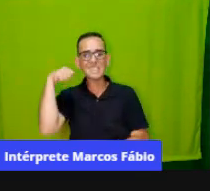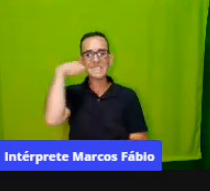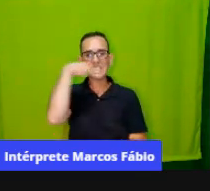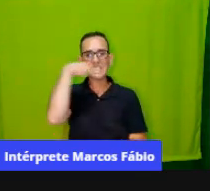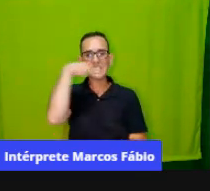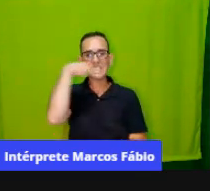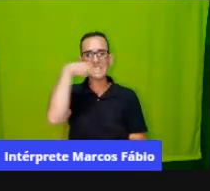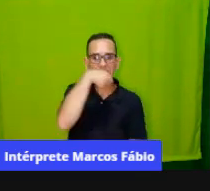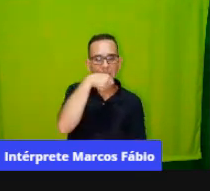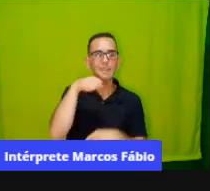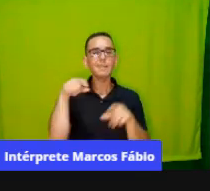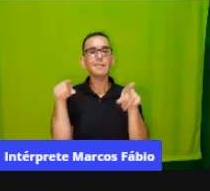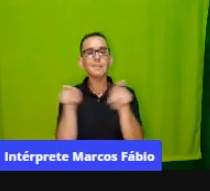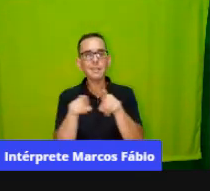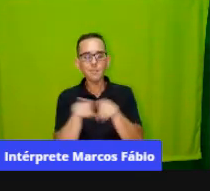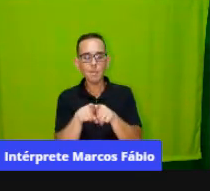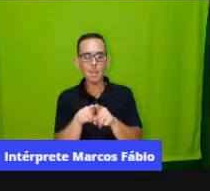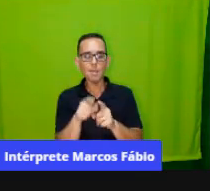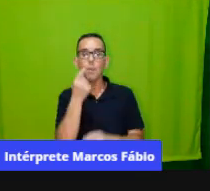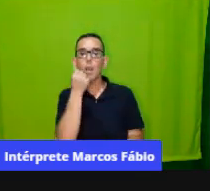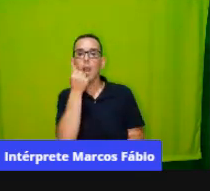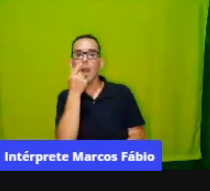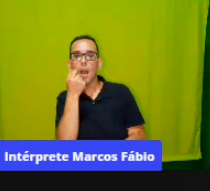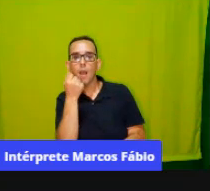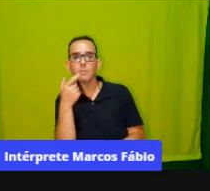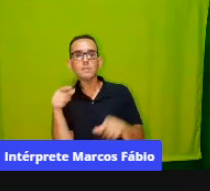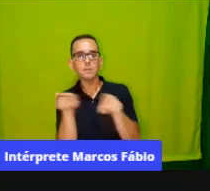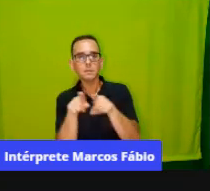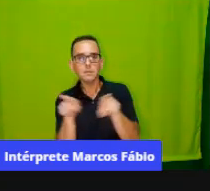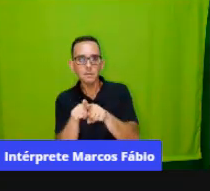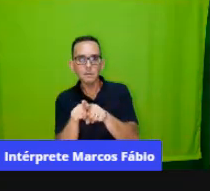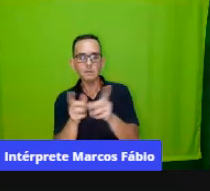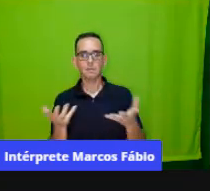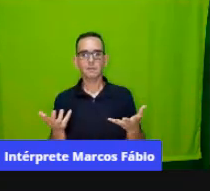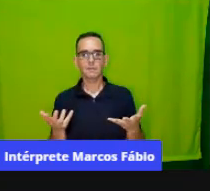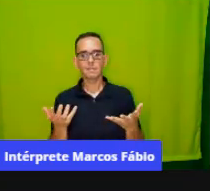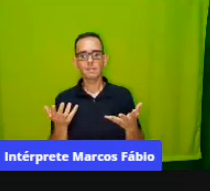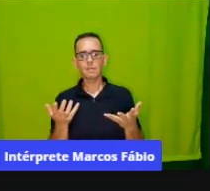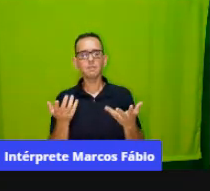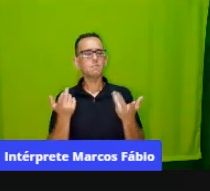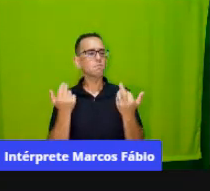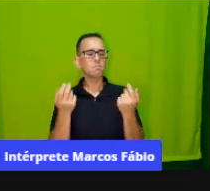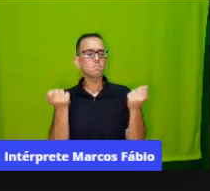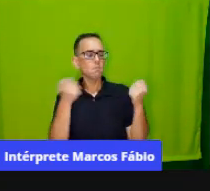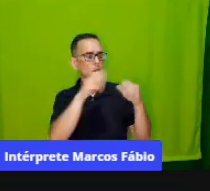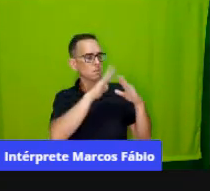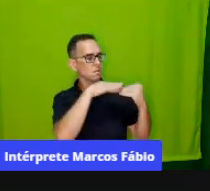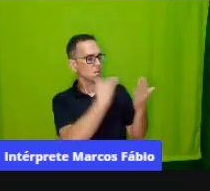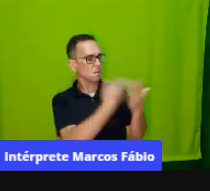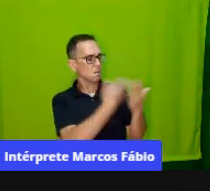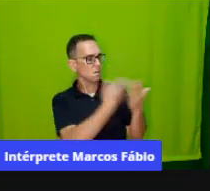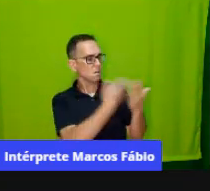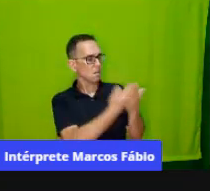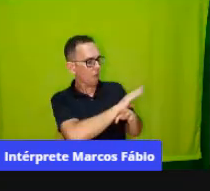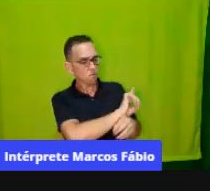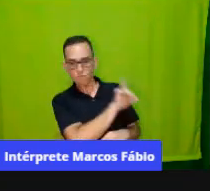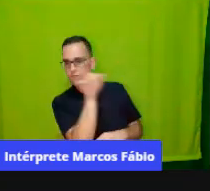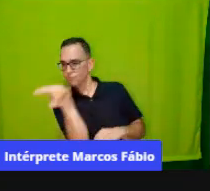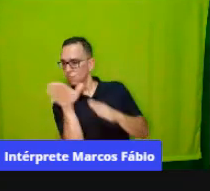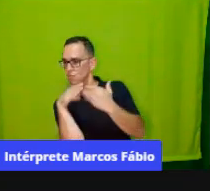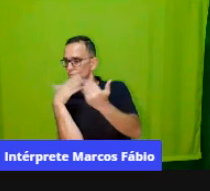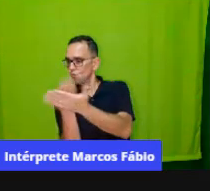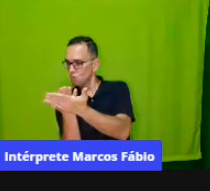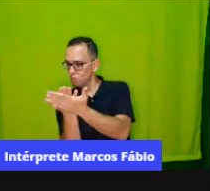dente e também para o lápis. Então, a gente quer dizer que tanto a domicílio como na escola, esse recurso